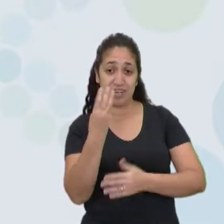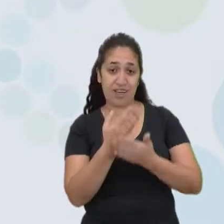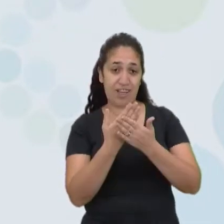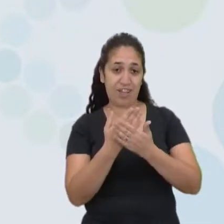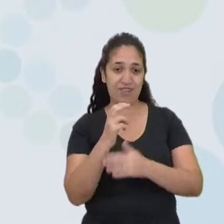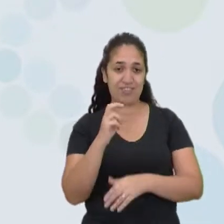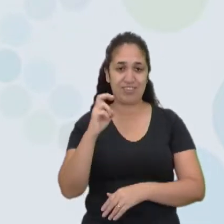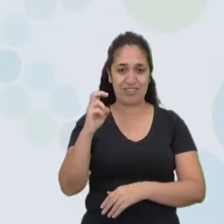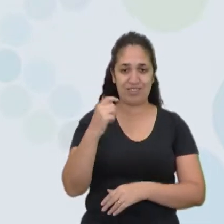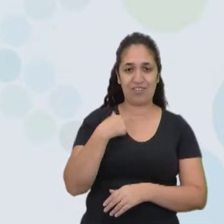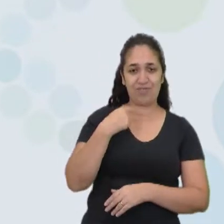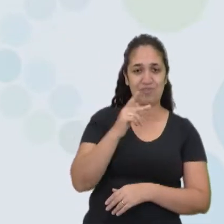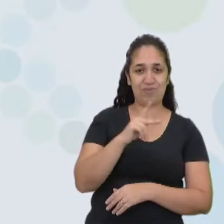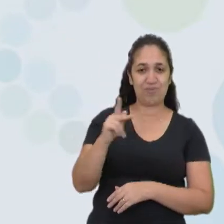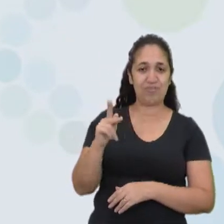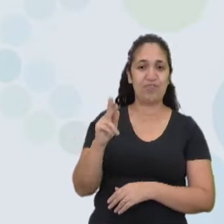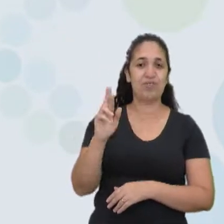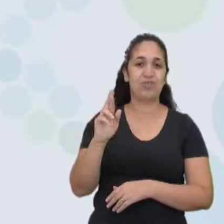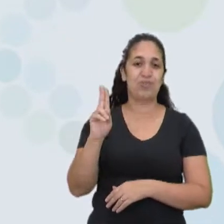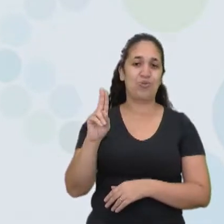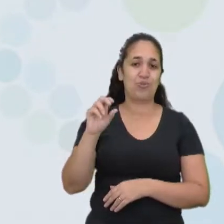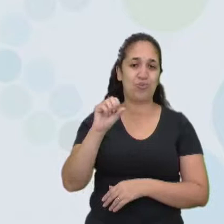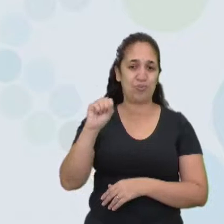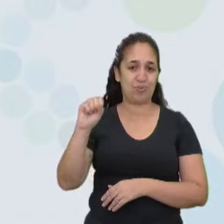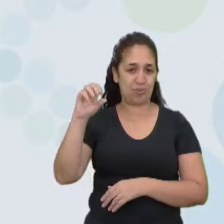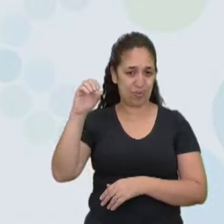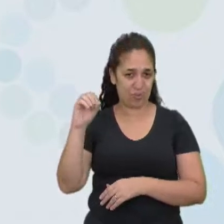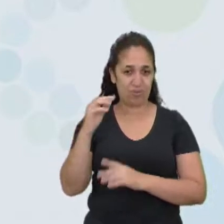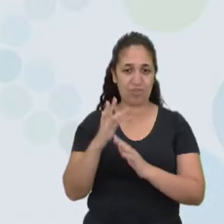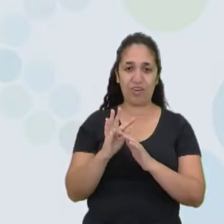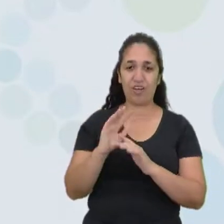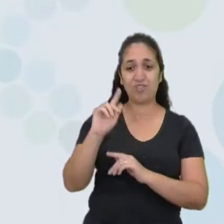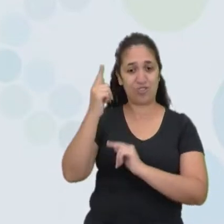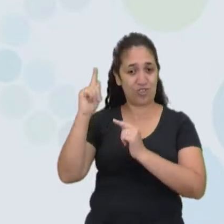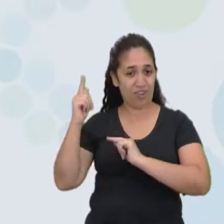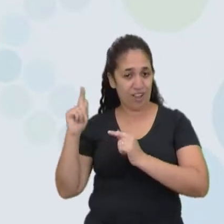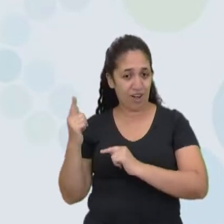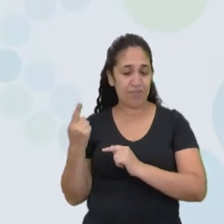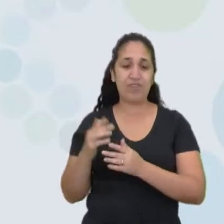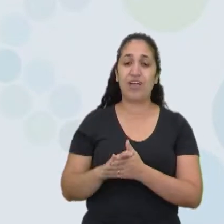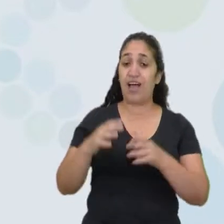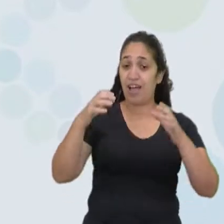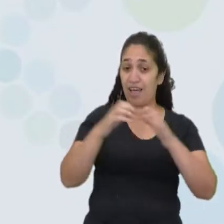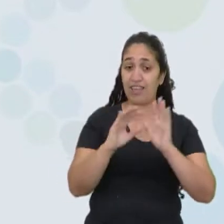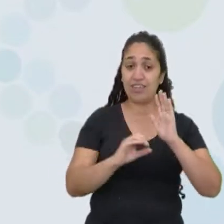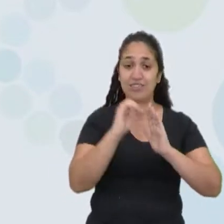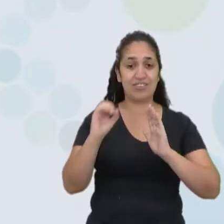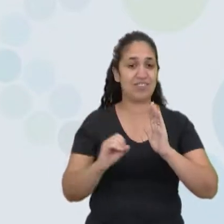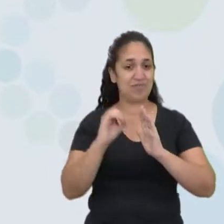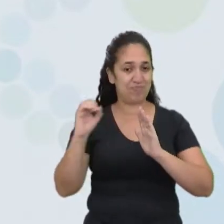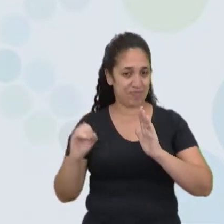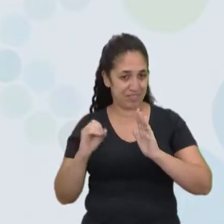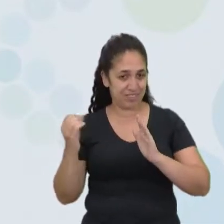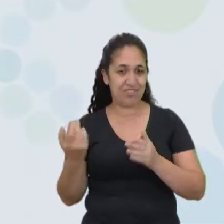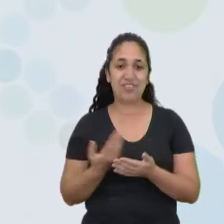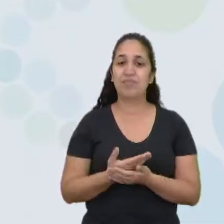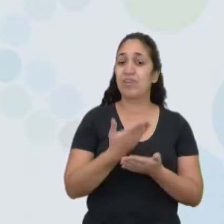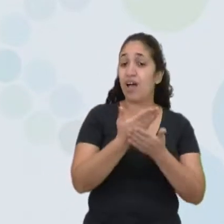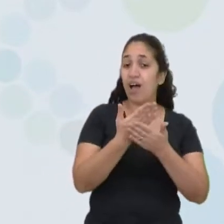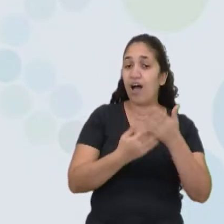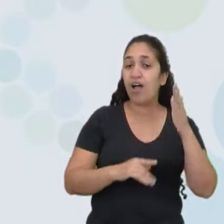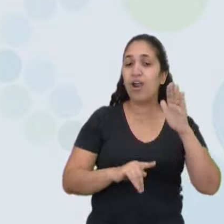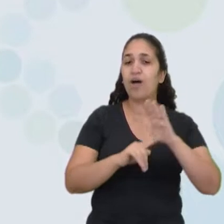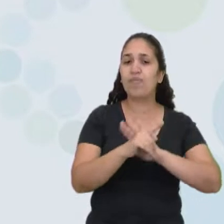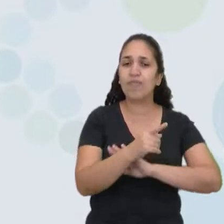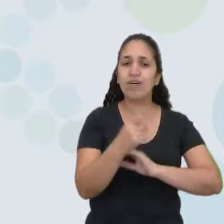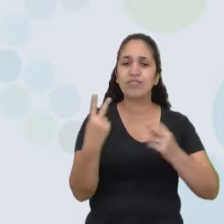5. Eu sou o professor Antônio Russo Júnior, professor de Geografia do Centro de Mídias, né? O aprofundamento desta aula